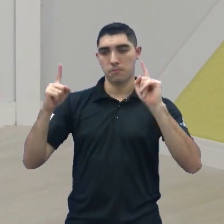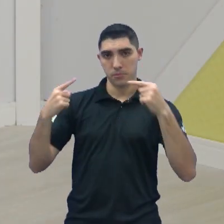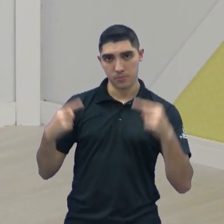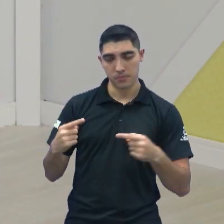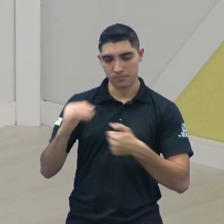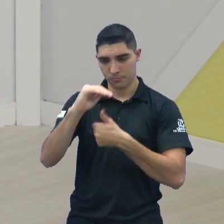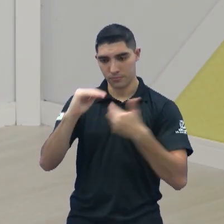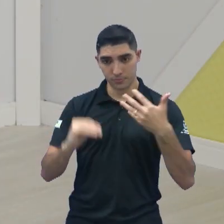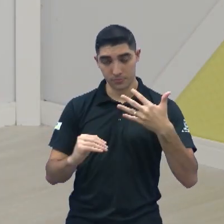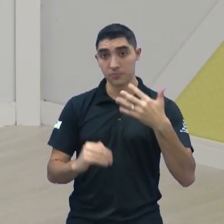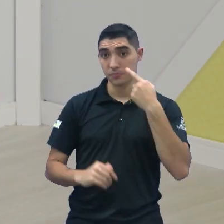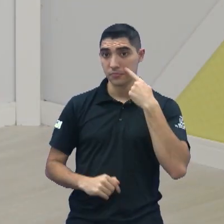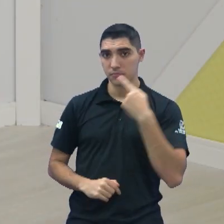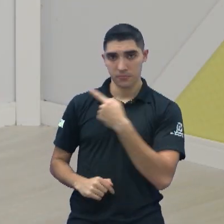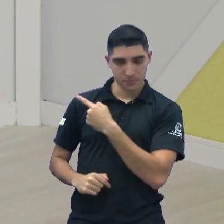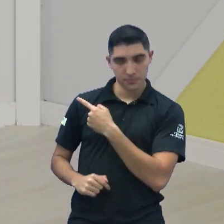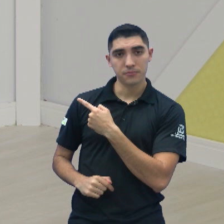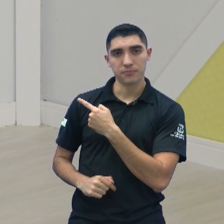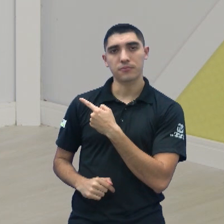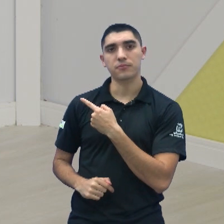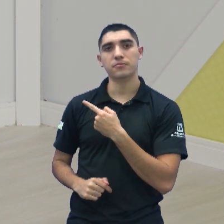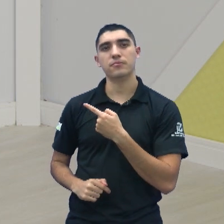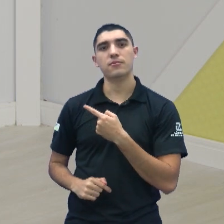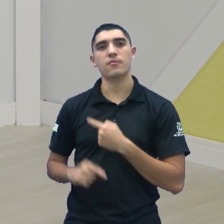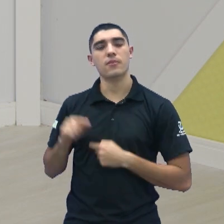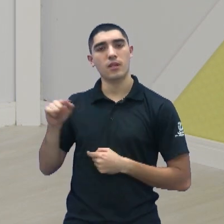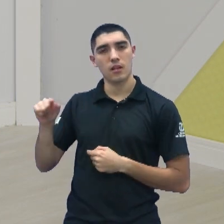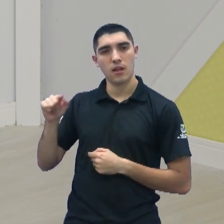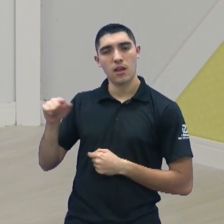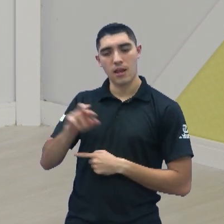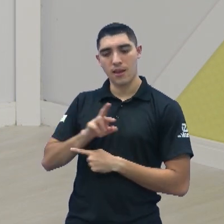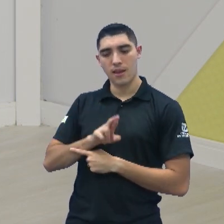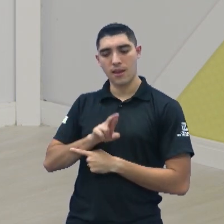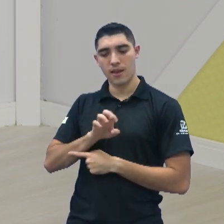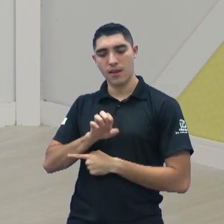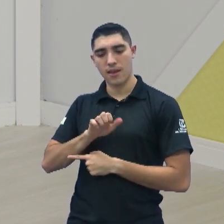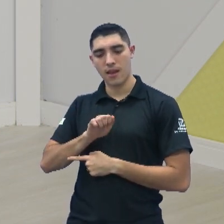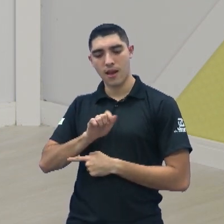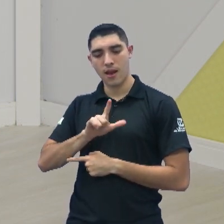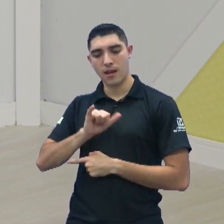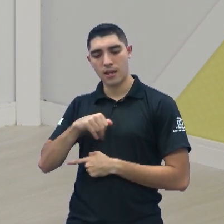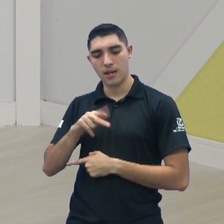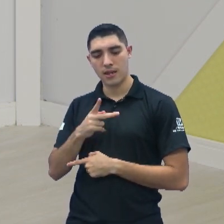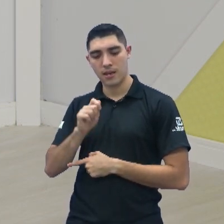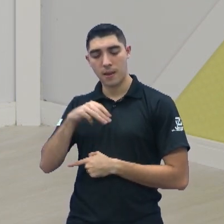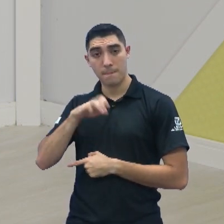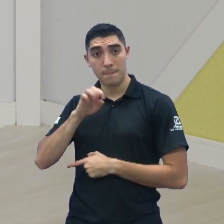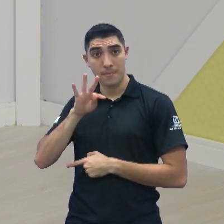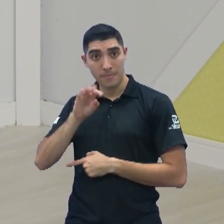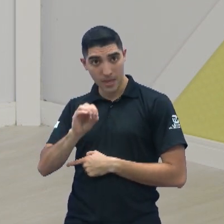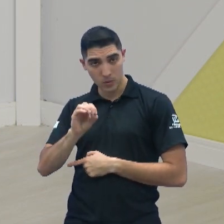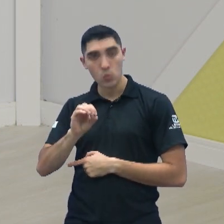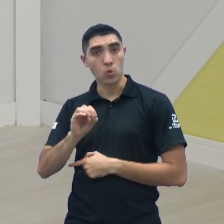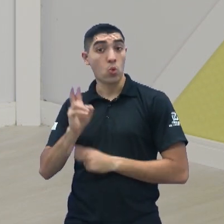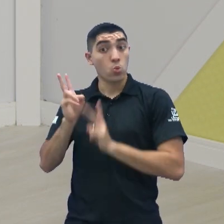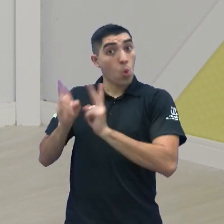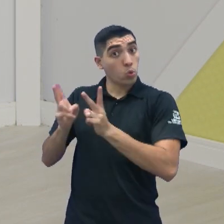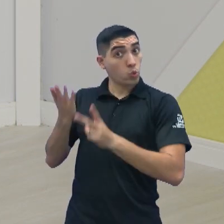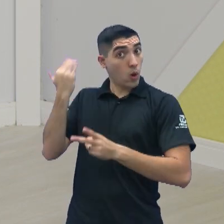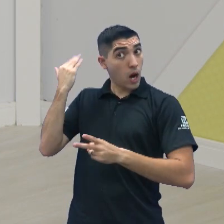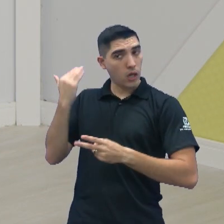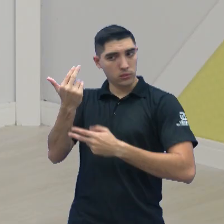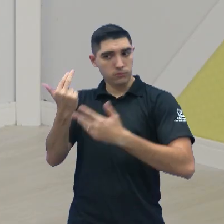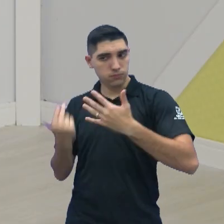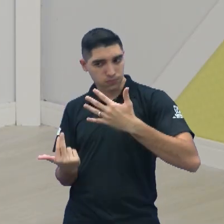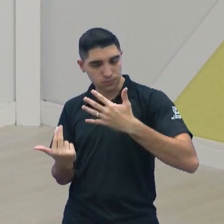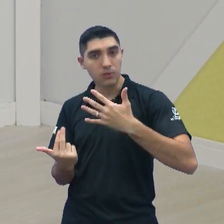só para ressaltar para você, a fase de realinhamento, a classificação ela é puxada só em relação